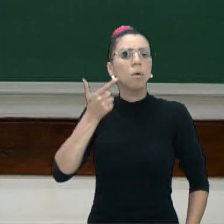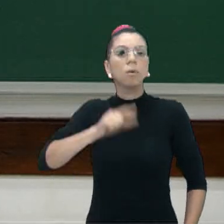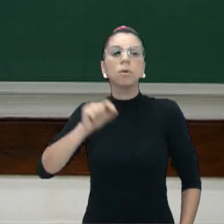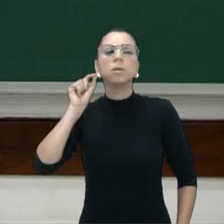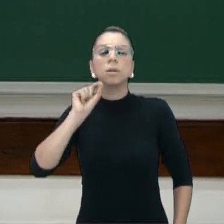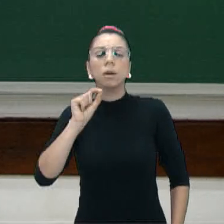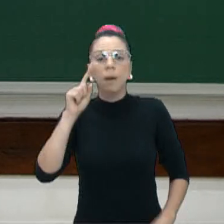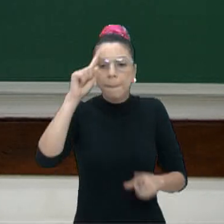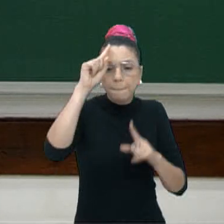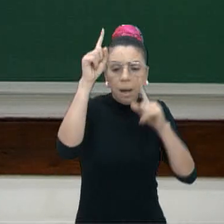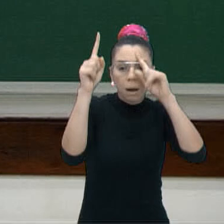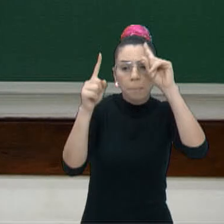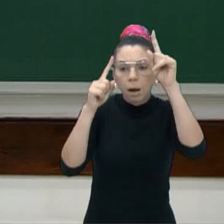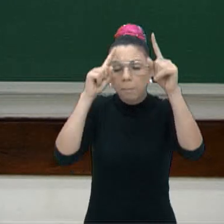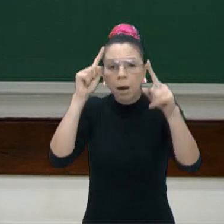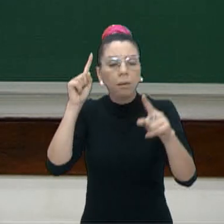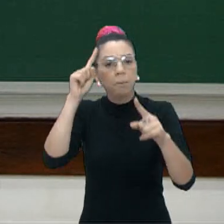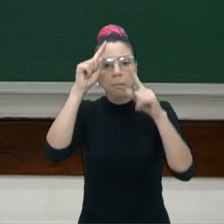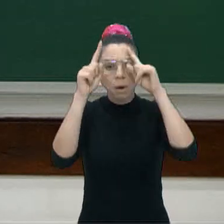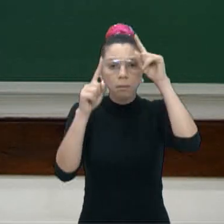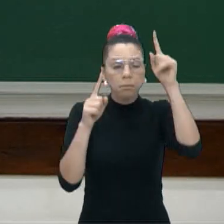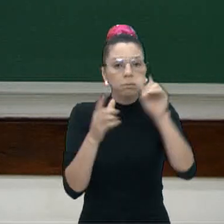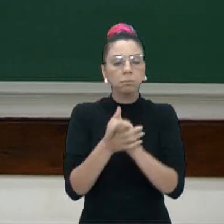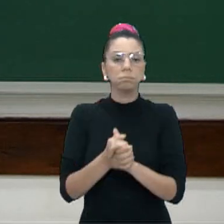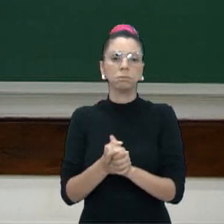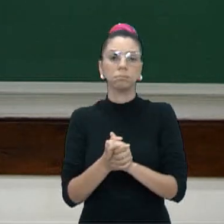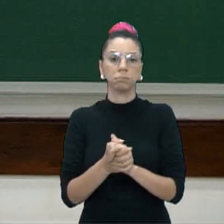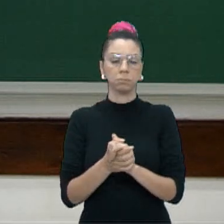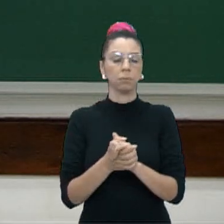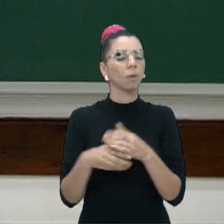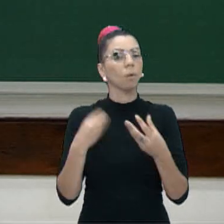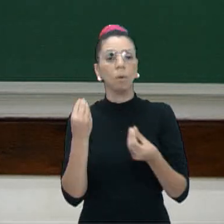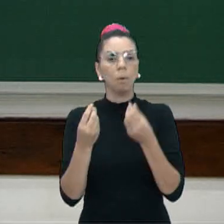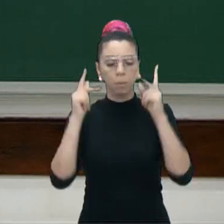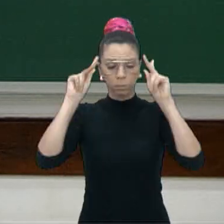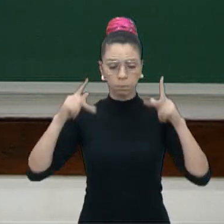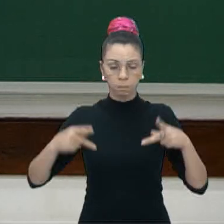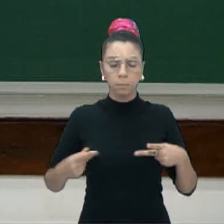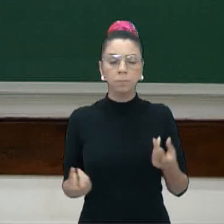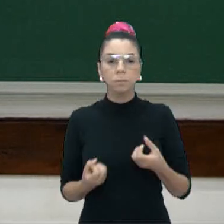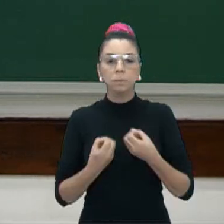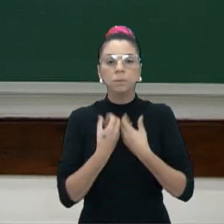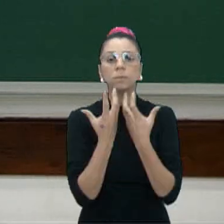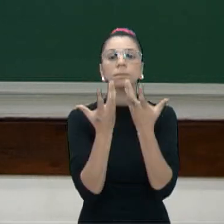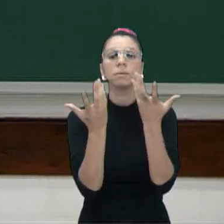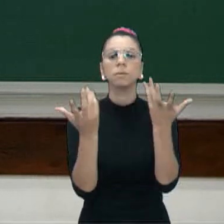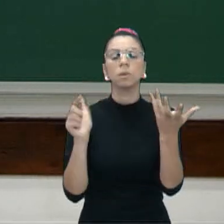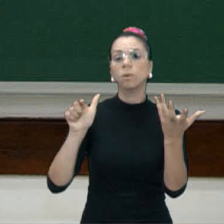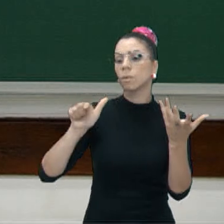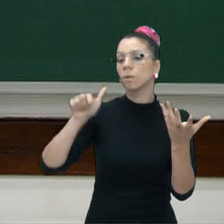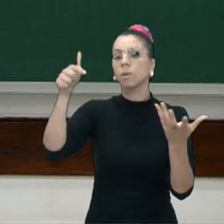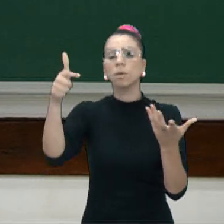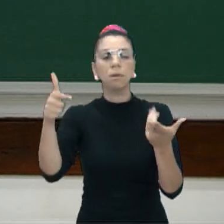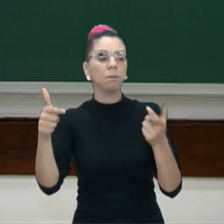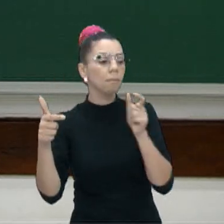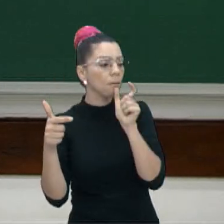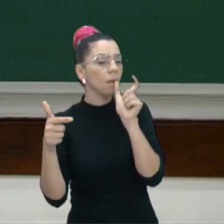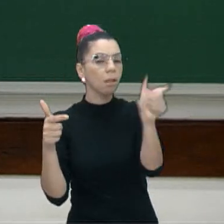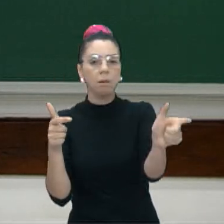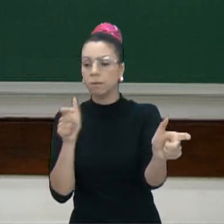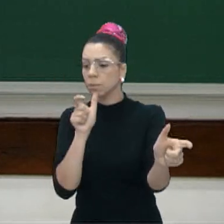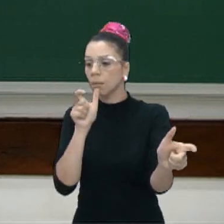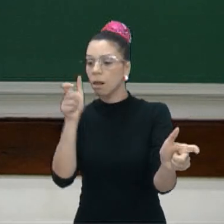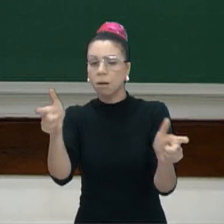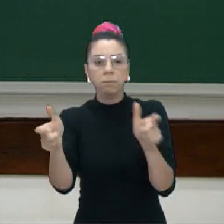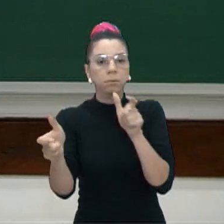essa criatividade do ser humano, essa noção que o ser humano tem de criar, de gerar novas palavras, de gerar uma linguagem